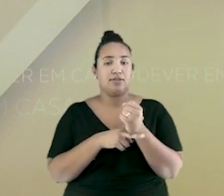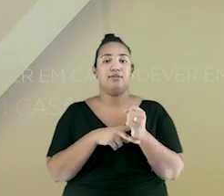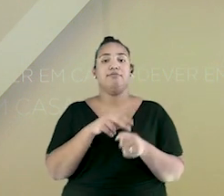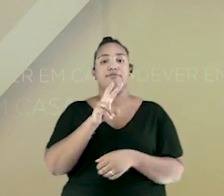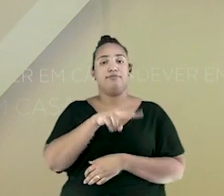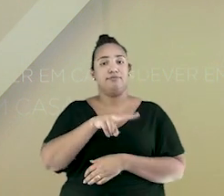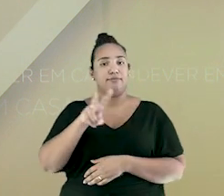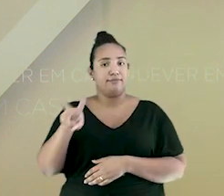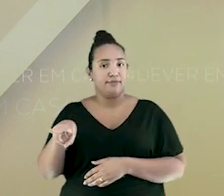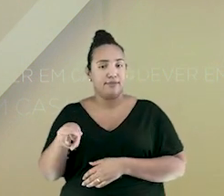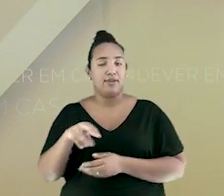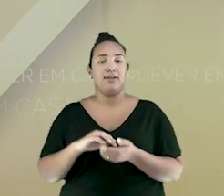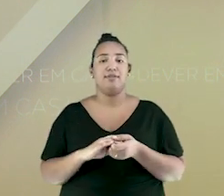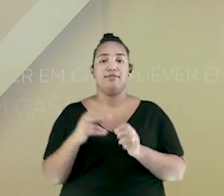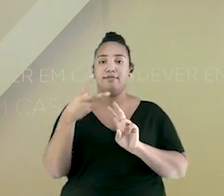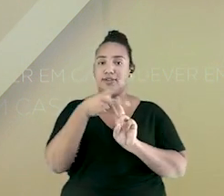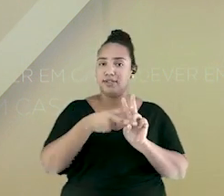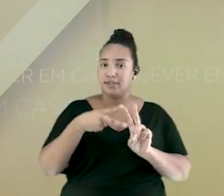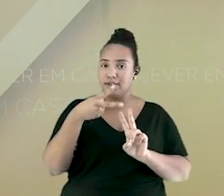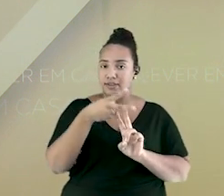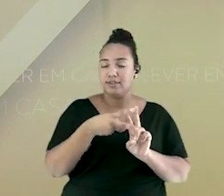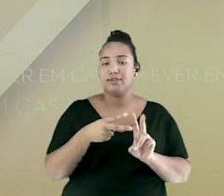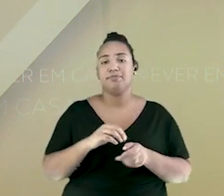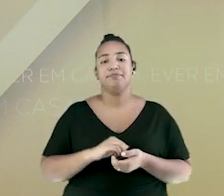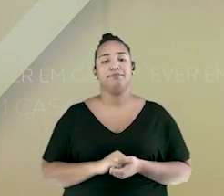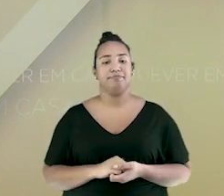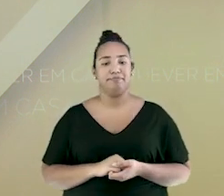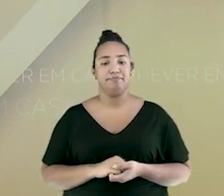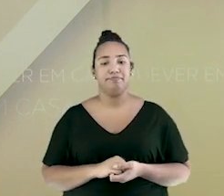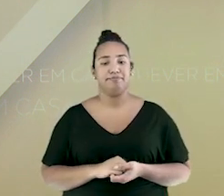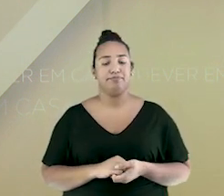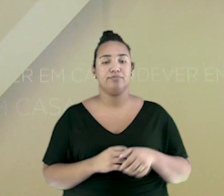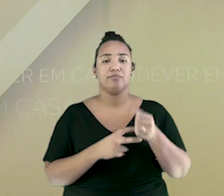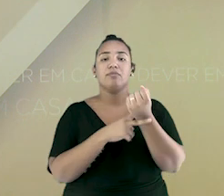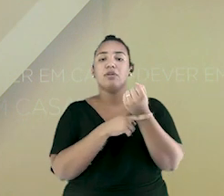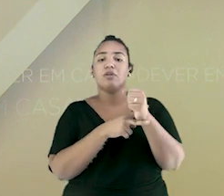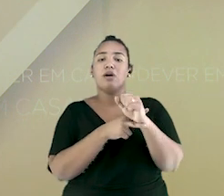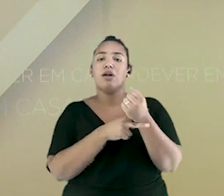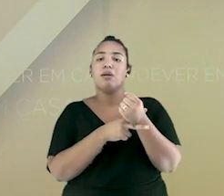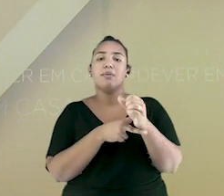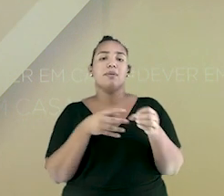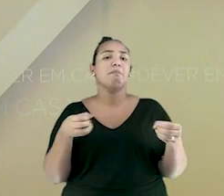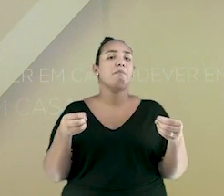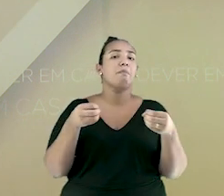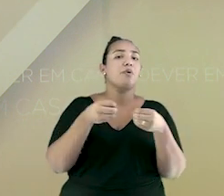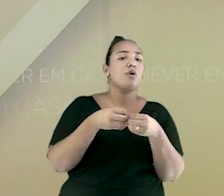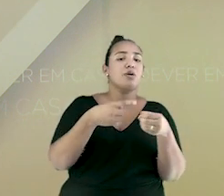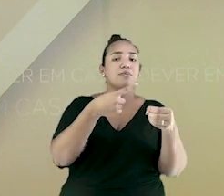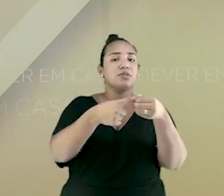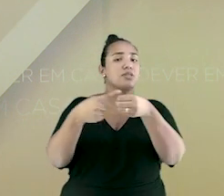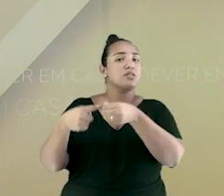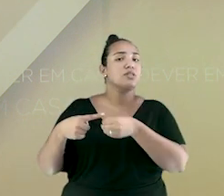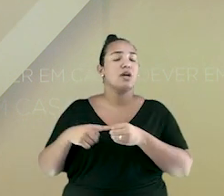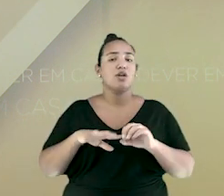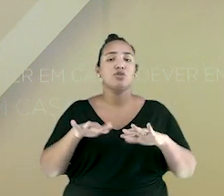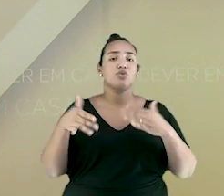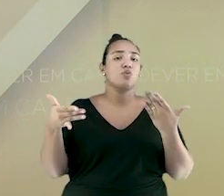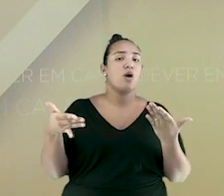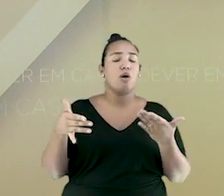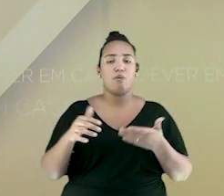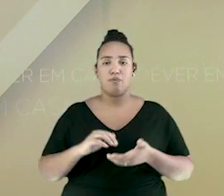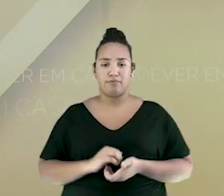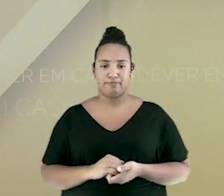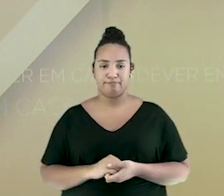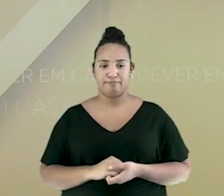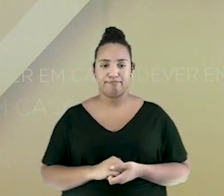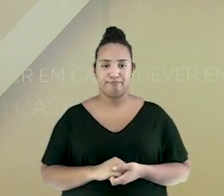Viana, Vila Velha e Guarapari. Guarapari faz limite com quais municípios da região